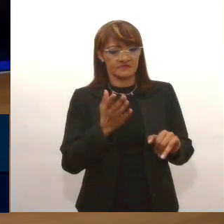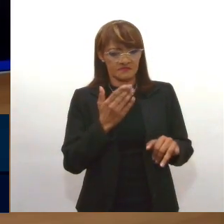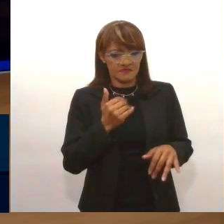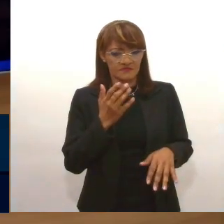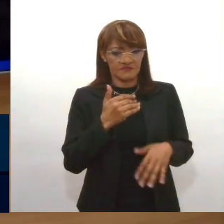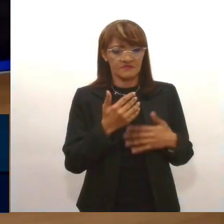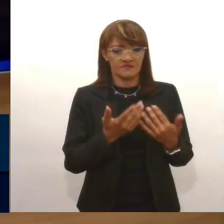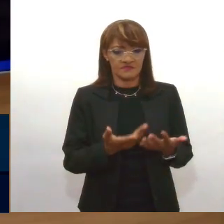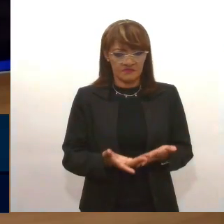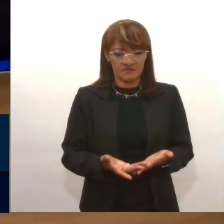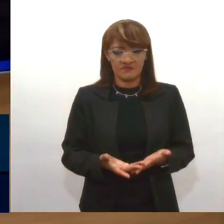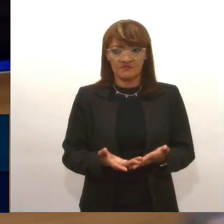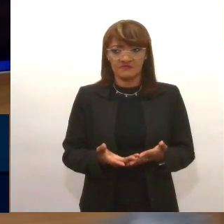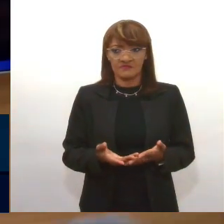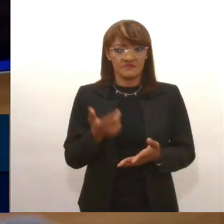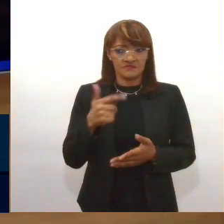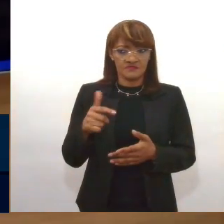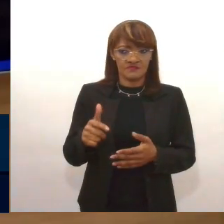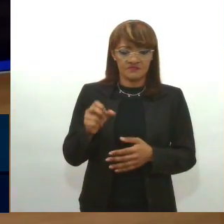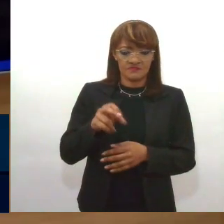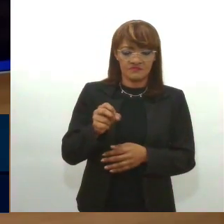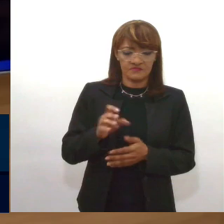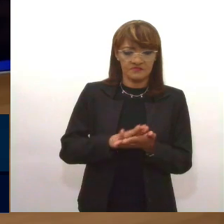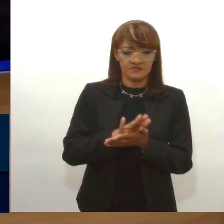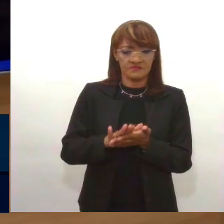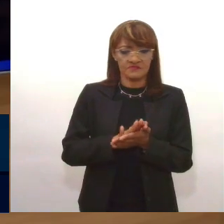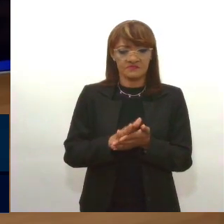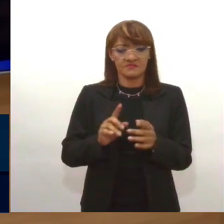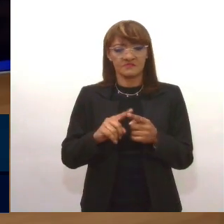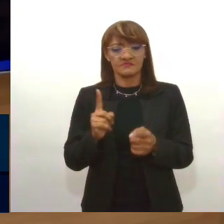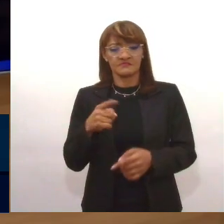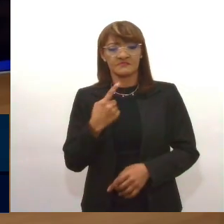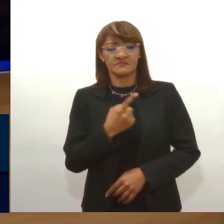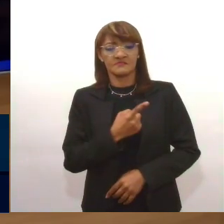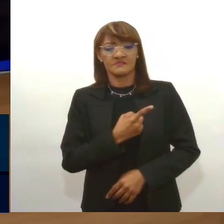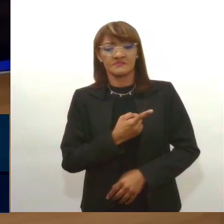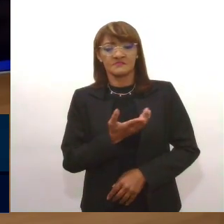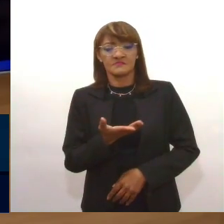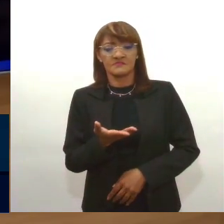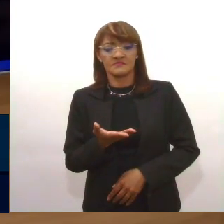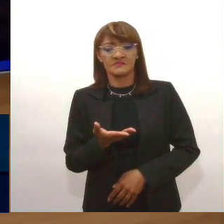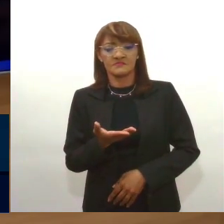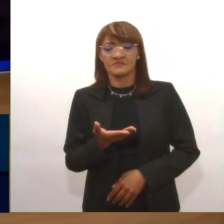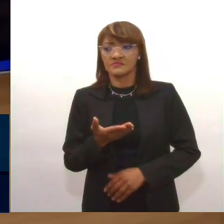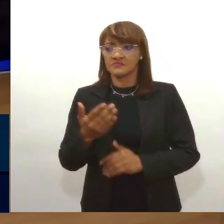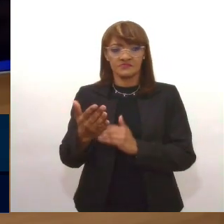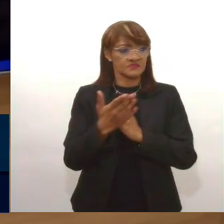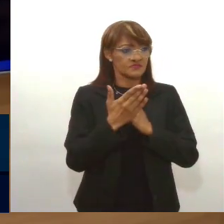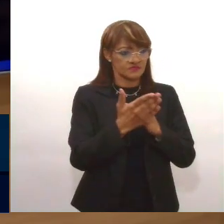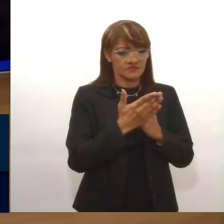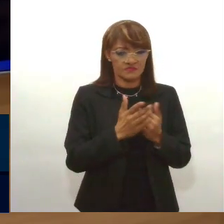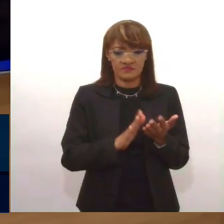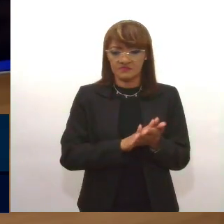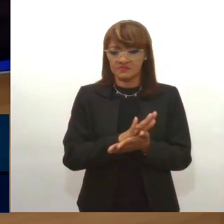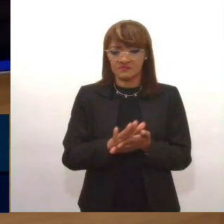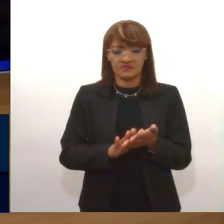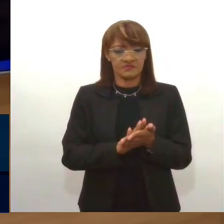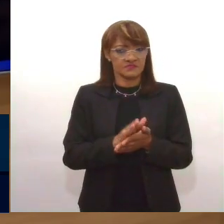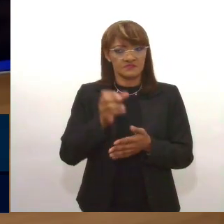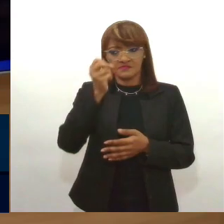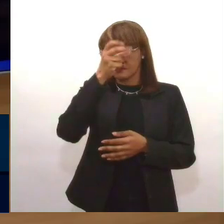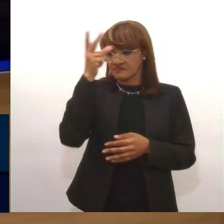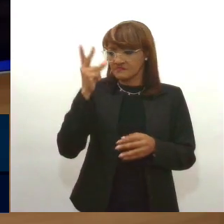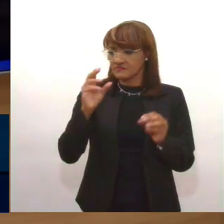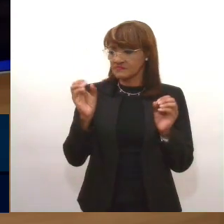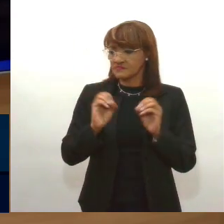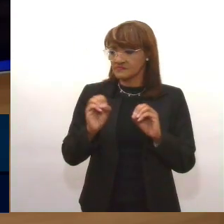acontece não tivemos nós marisqueira de pescadores não tivemos ajuda de ninguém nem de prefeitura nem de ninguém certo aí quando